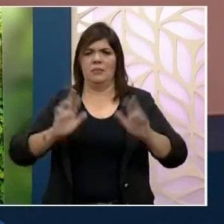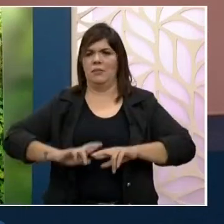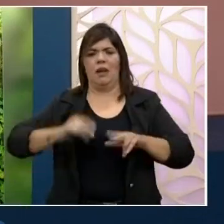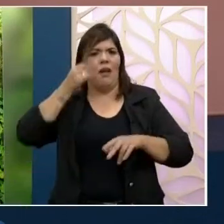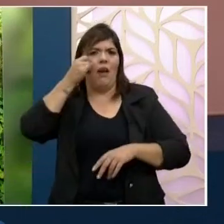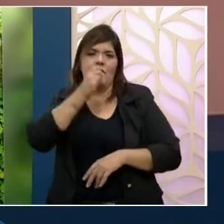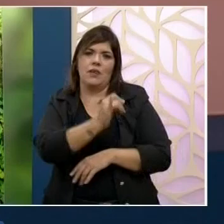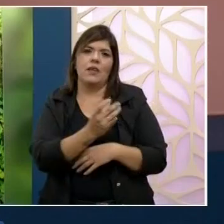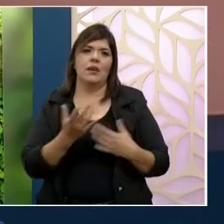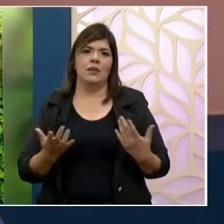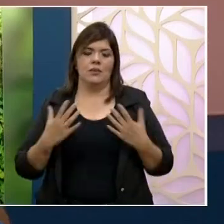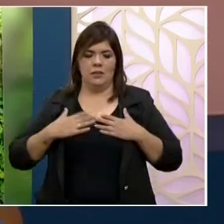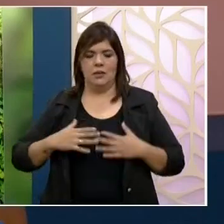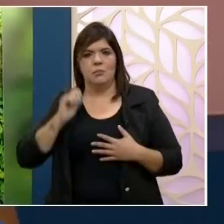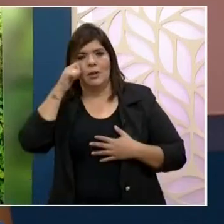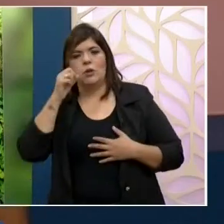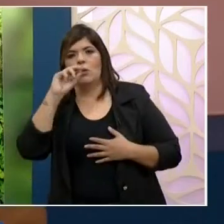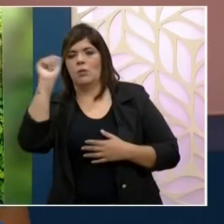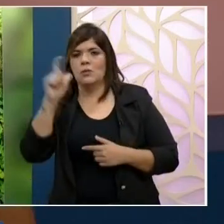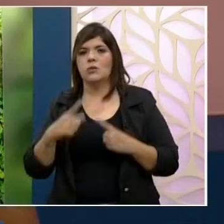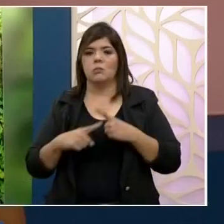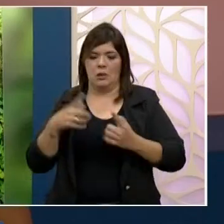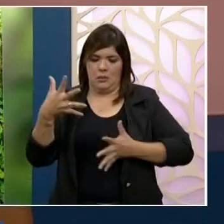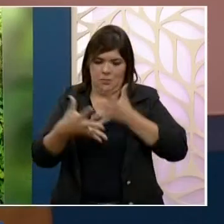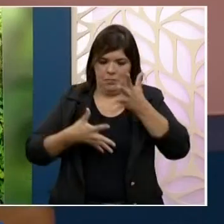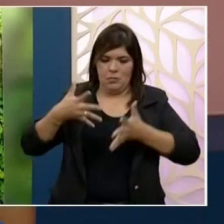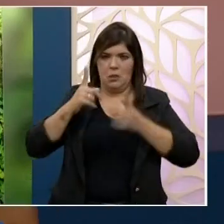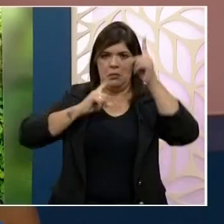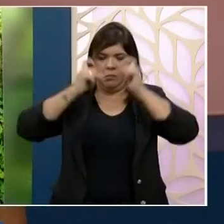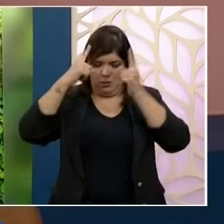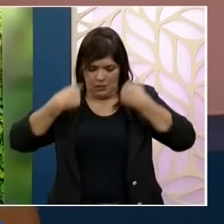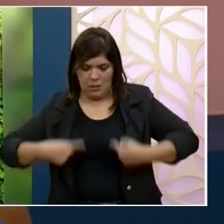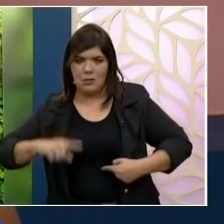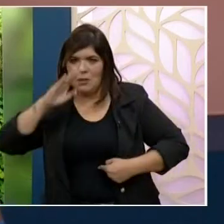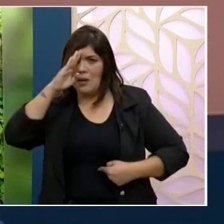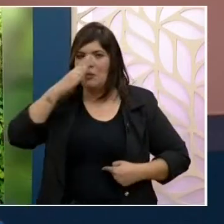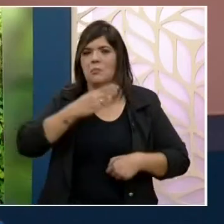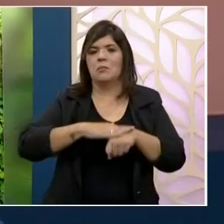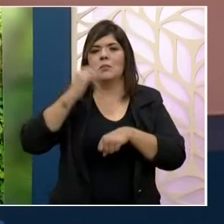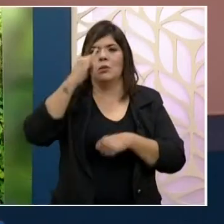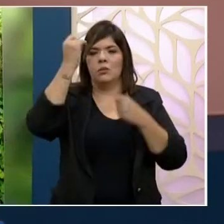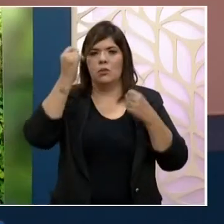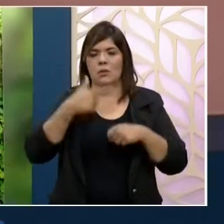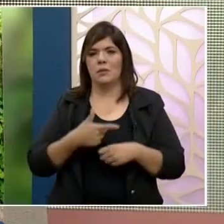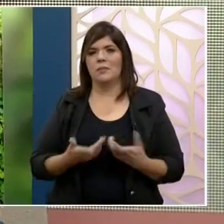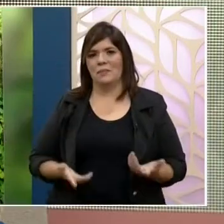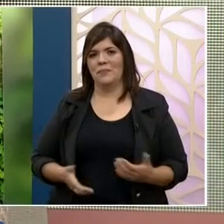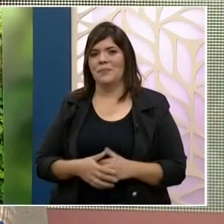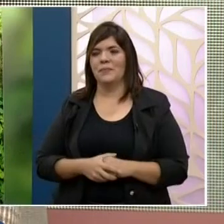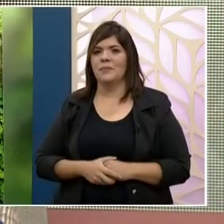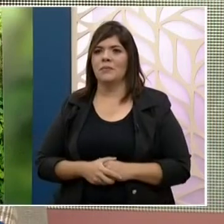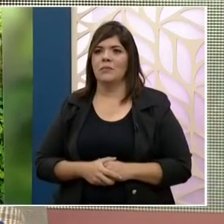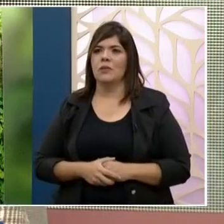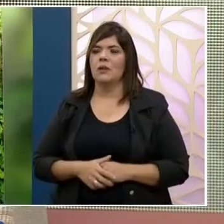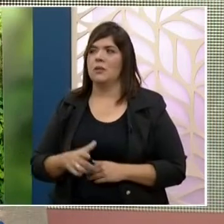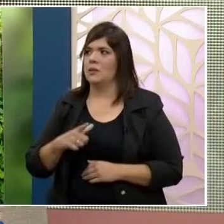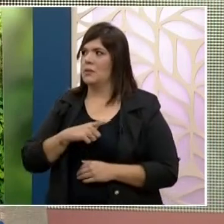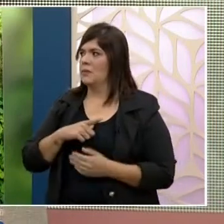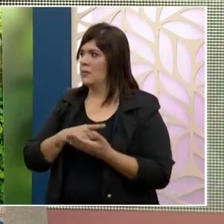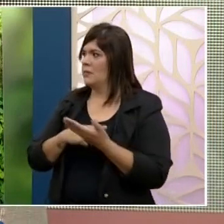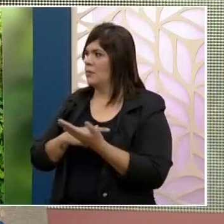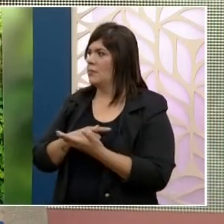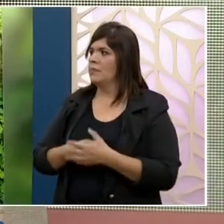ou azul, porque o foco realmente são suas mãos, né? A expressão facial e corporal. Que demais. A gente tem um depoimento